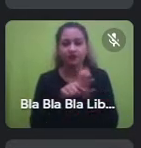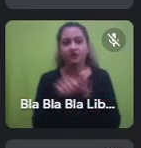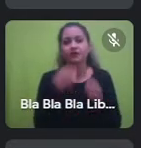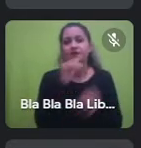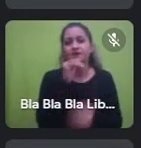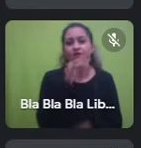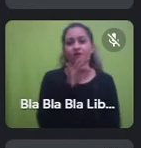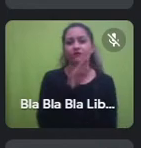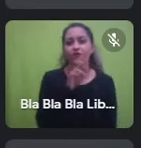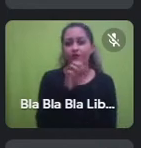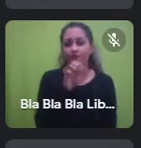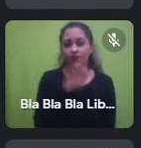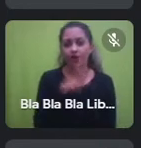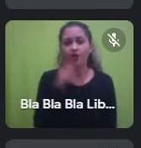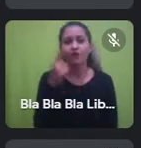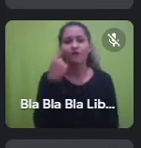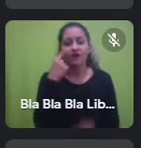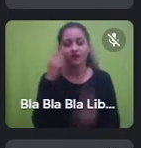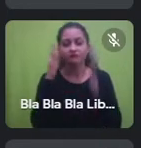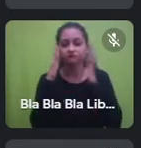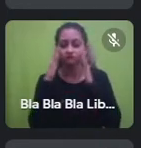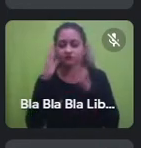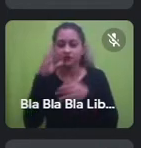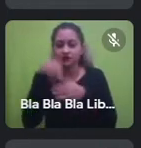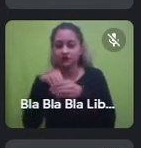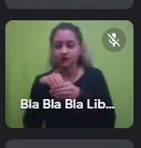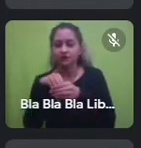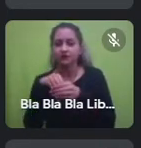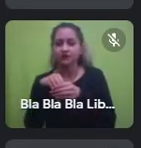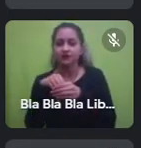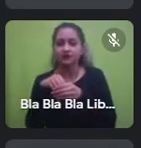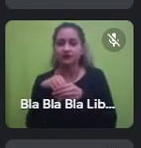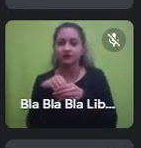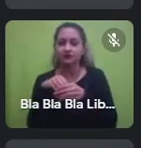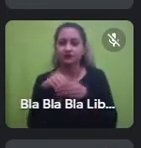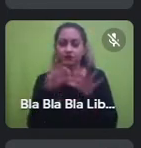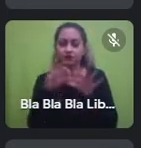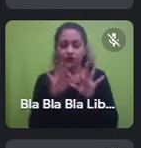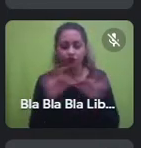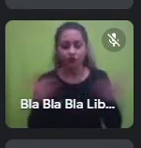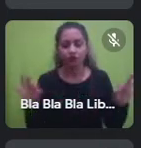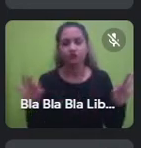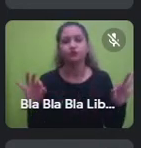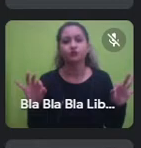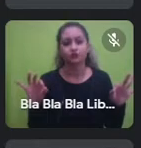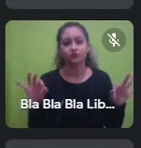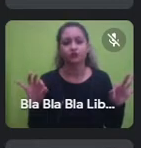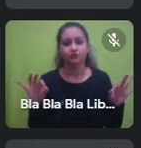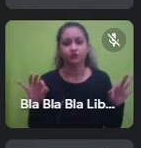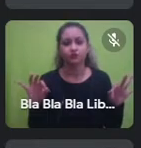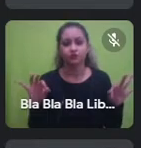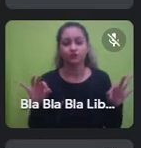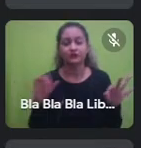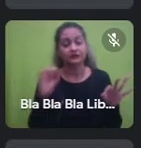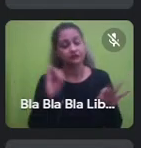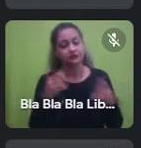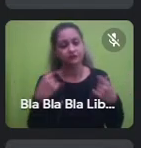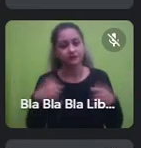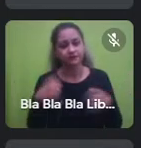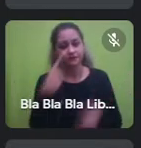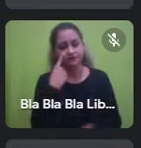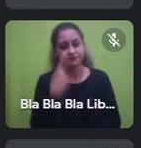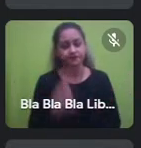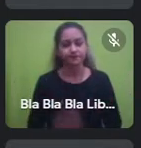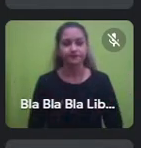10% até um Bulan e outros fixadores, alfac, por exemplo, se for necessário. Pode